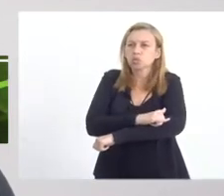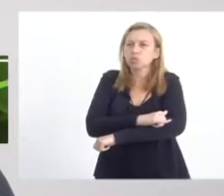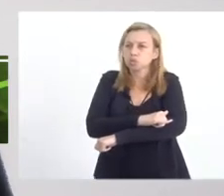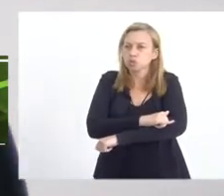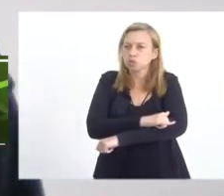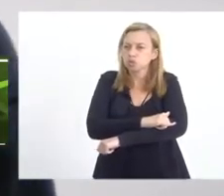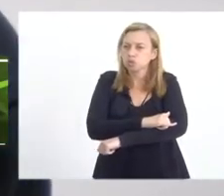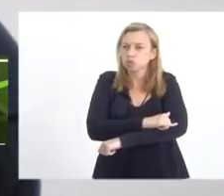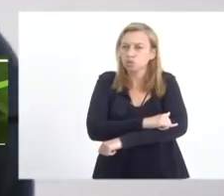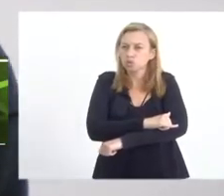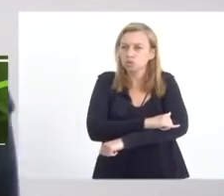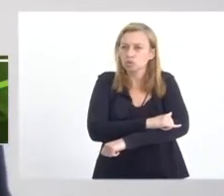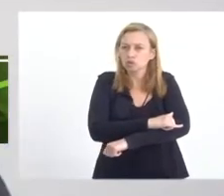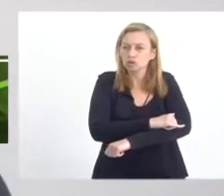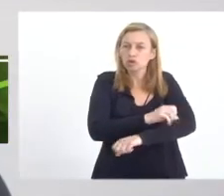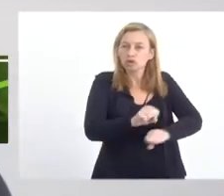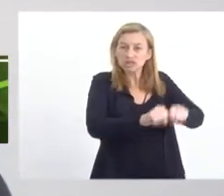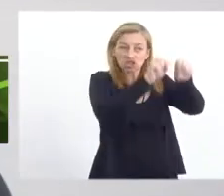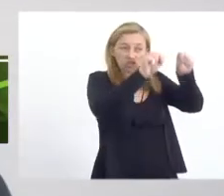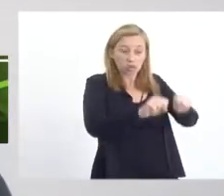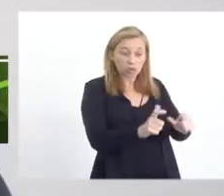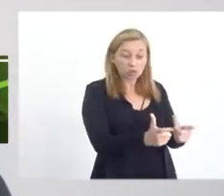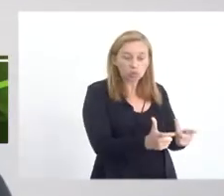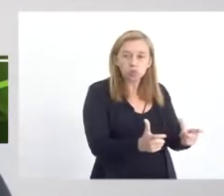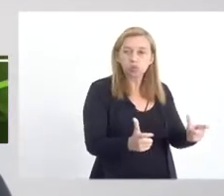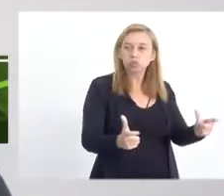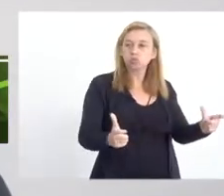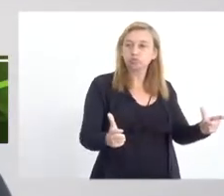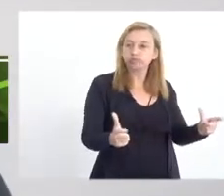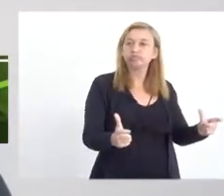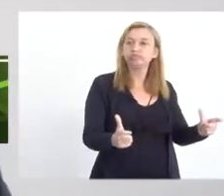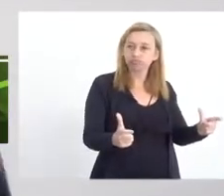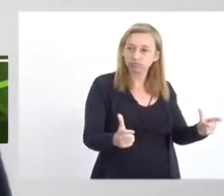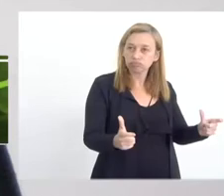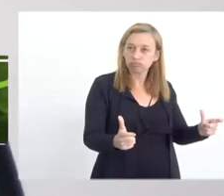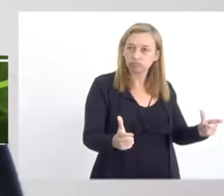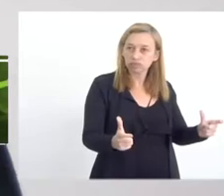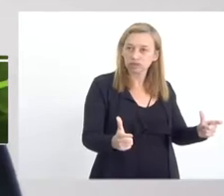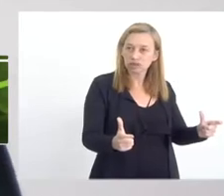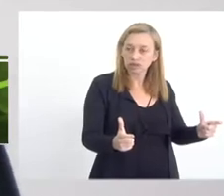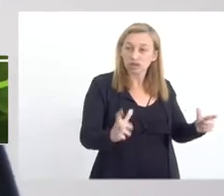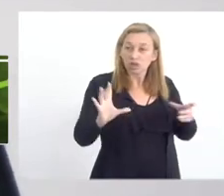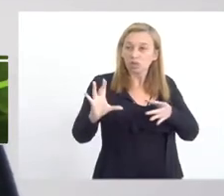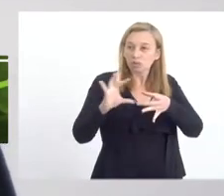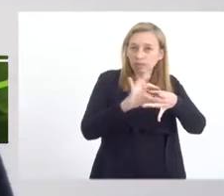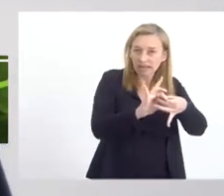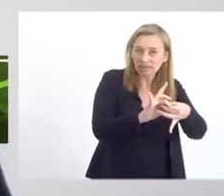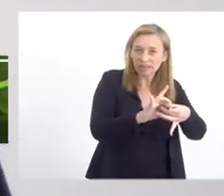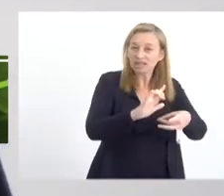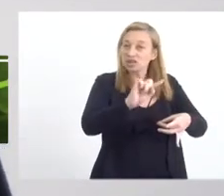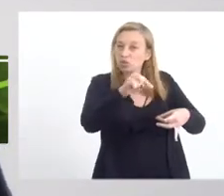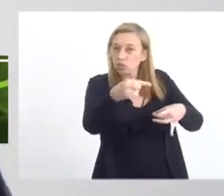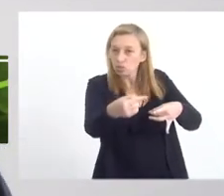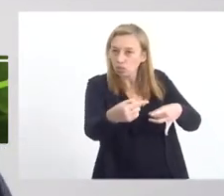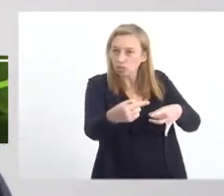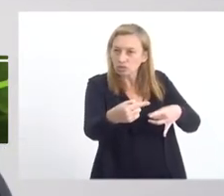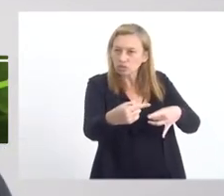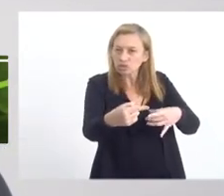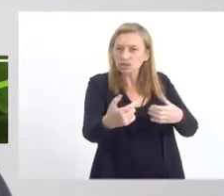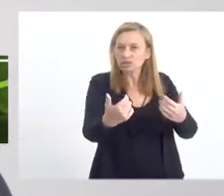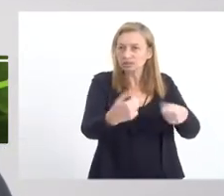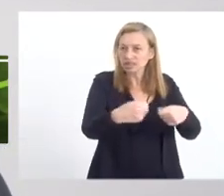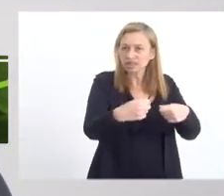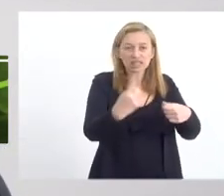de sistema multi-aeroportos, né? Que é o sistema de aeroportos complementares. Então, complementares é o que eles têm que ser, e